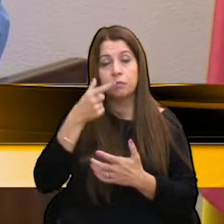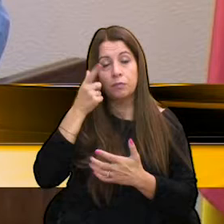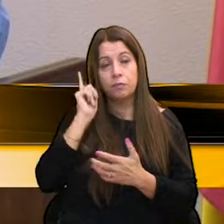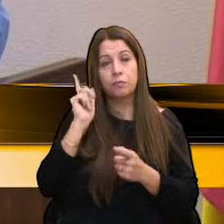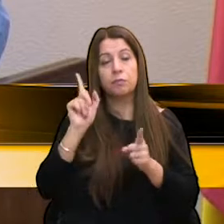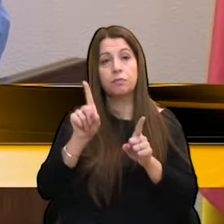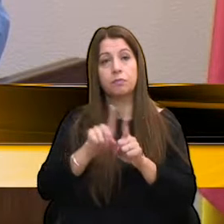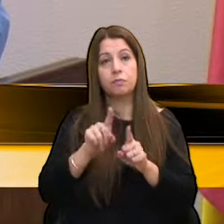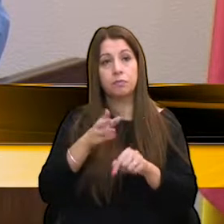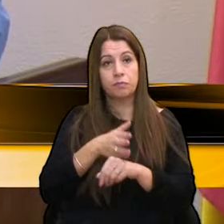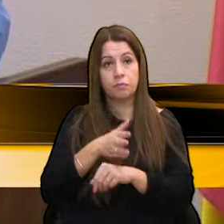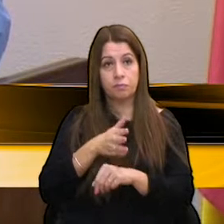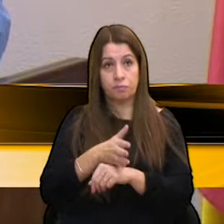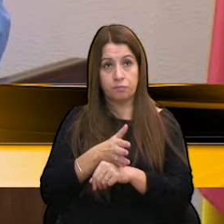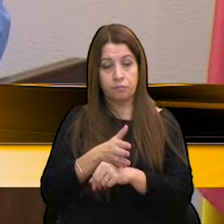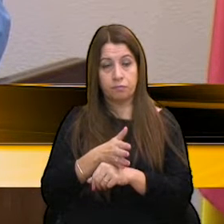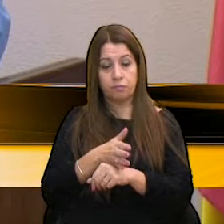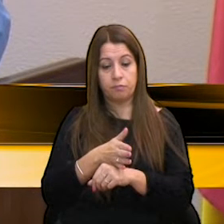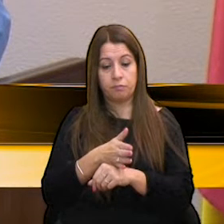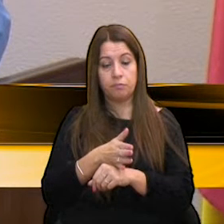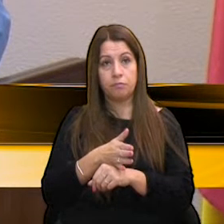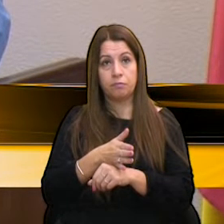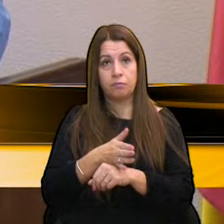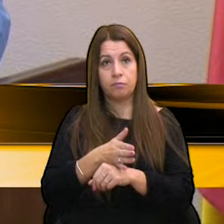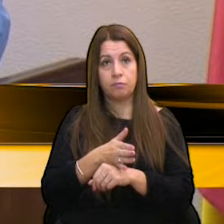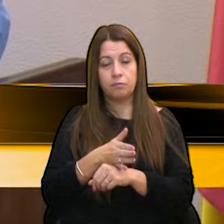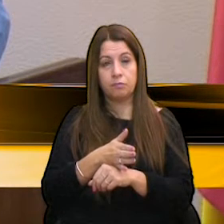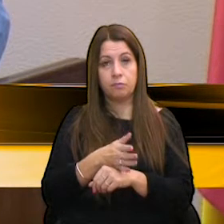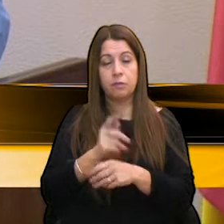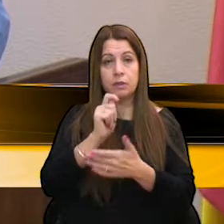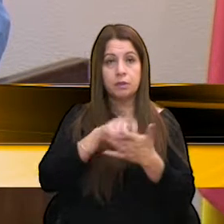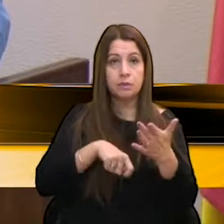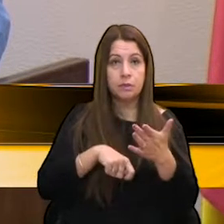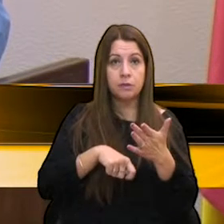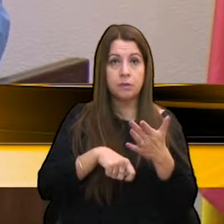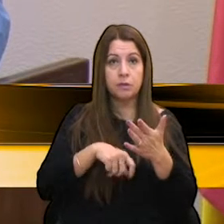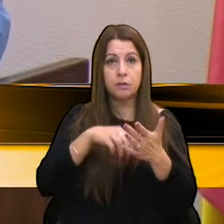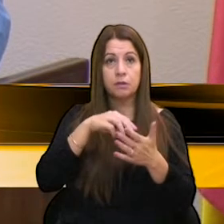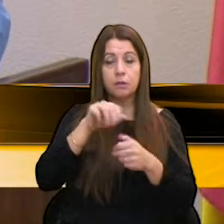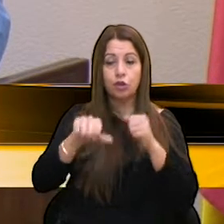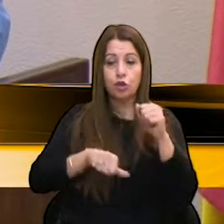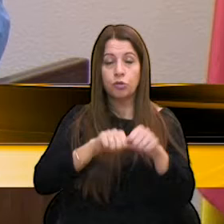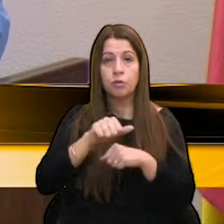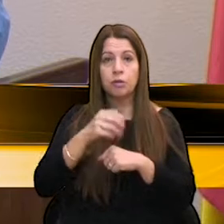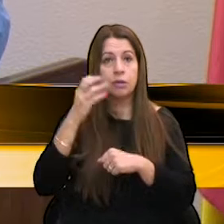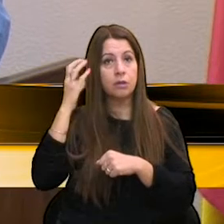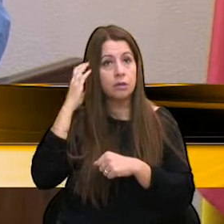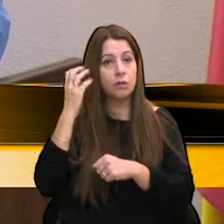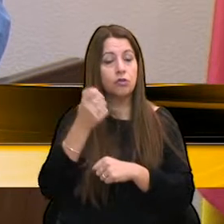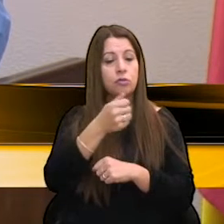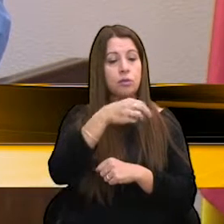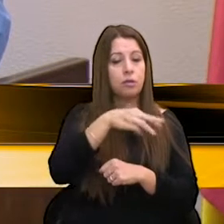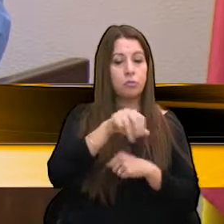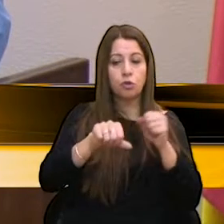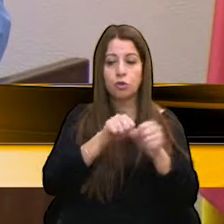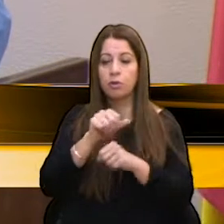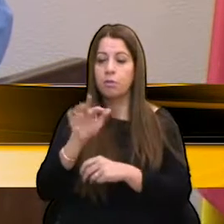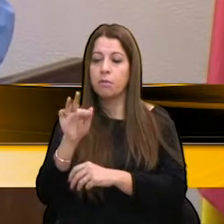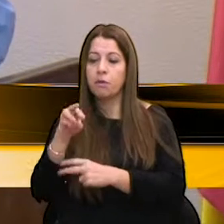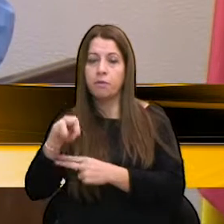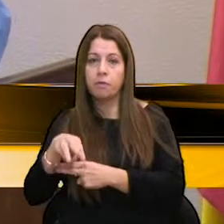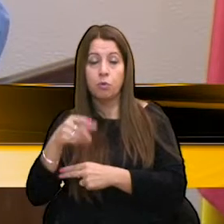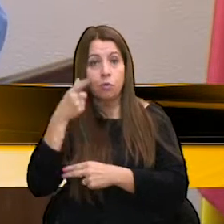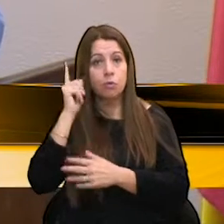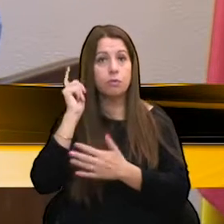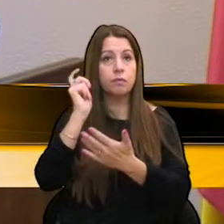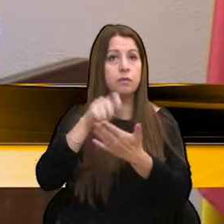então, participei do ato de assinatura da migração das rádios AM para FM. Ontem foi